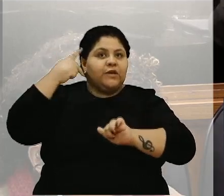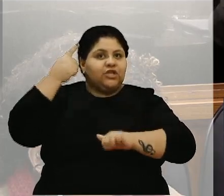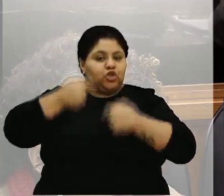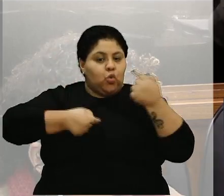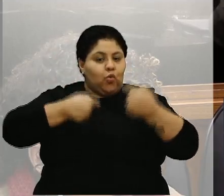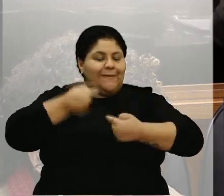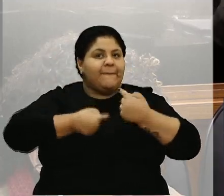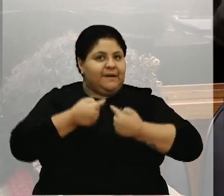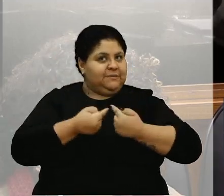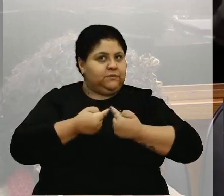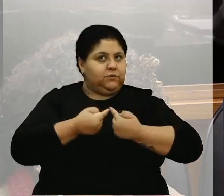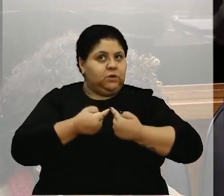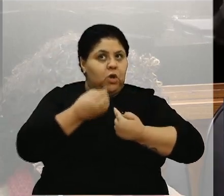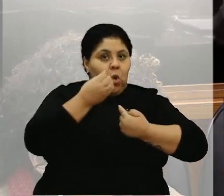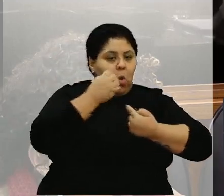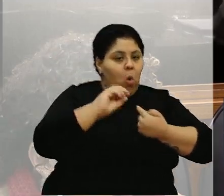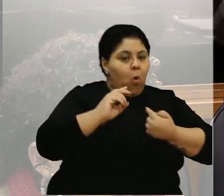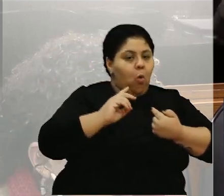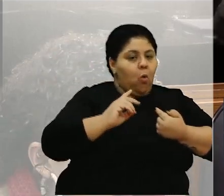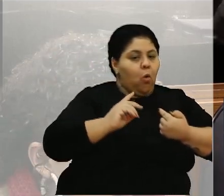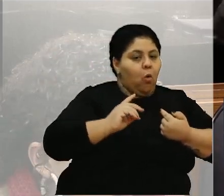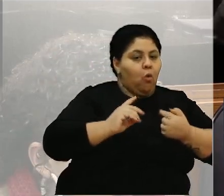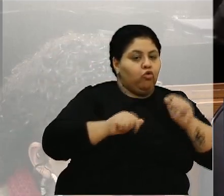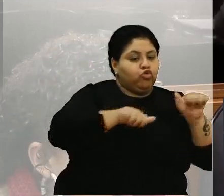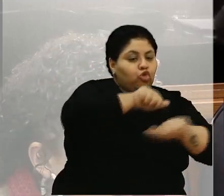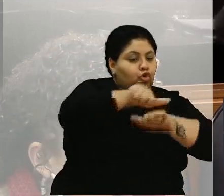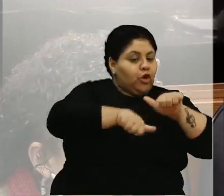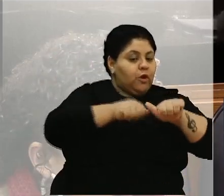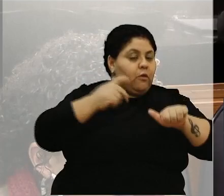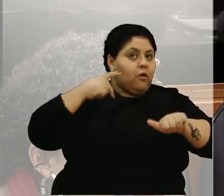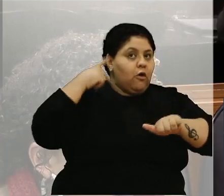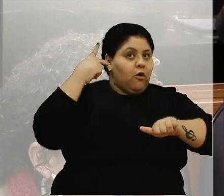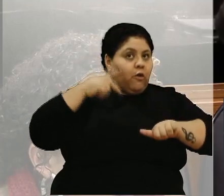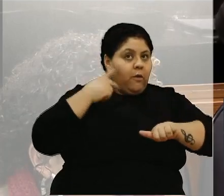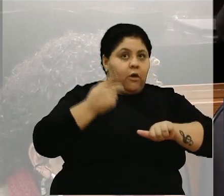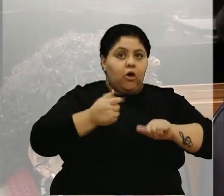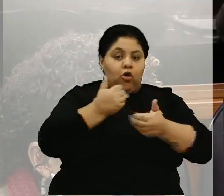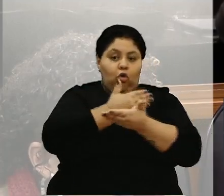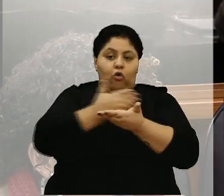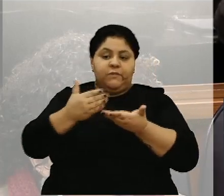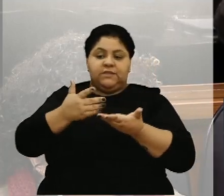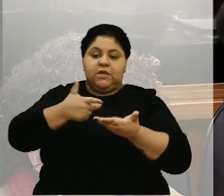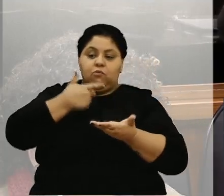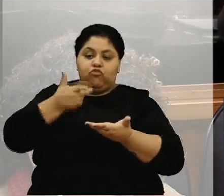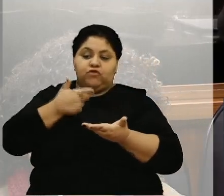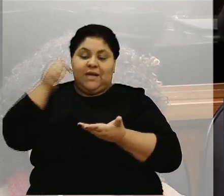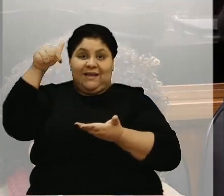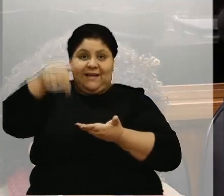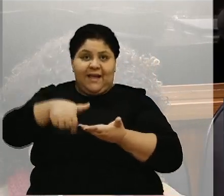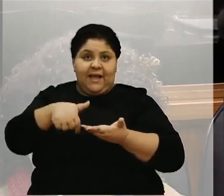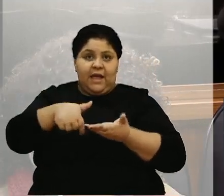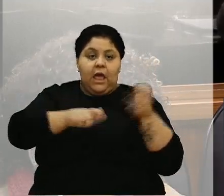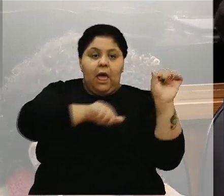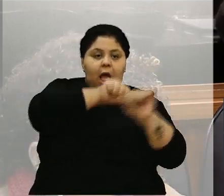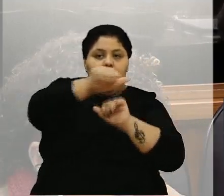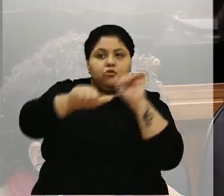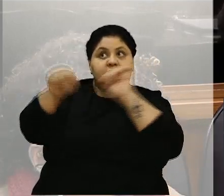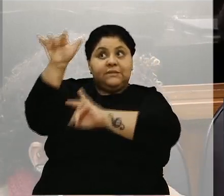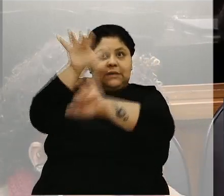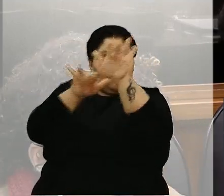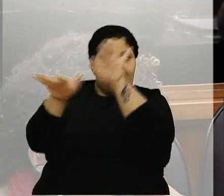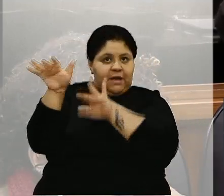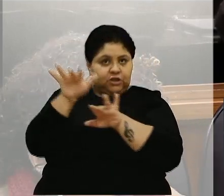Ou nós politizamos o debate, trazemos para a baila as questões que envolvem a mudança climática,